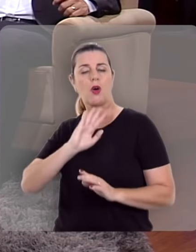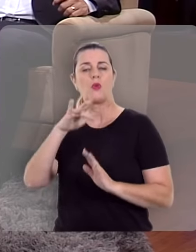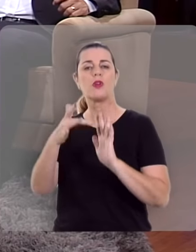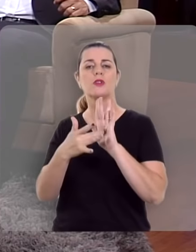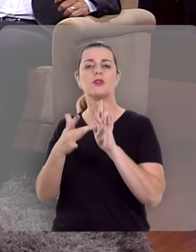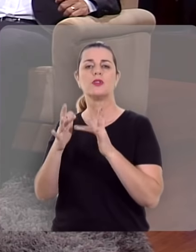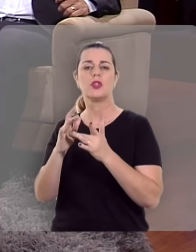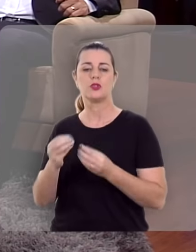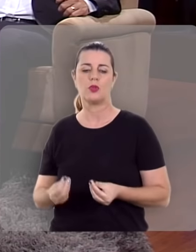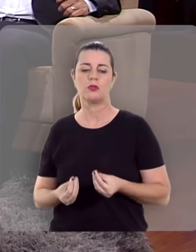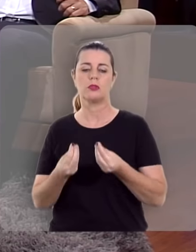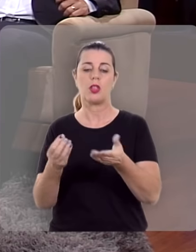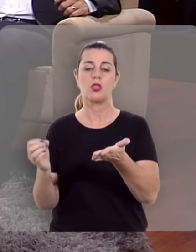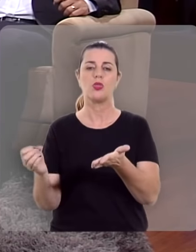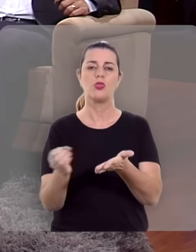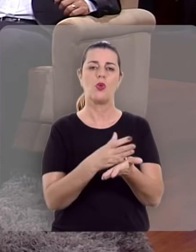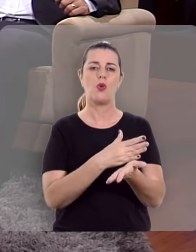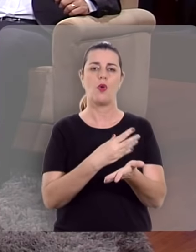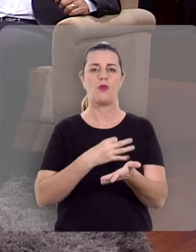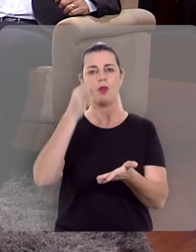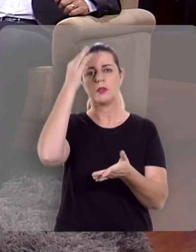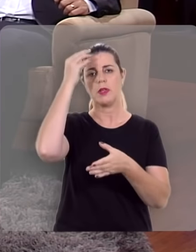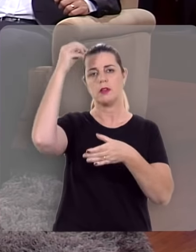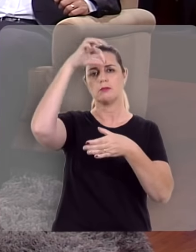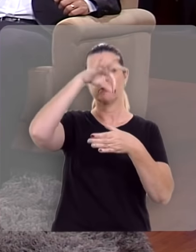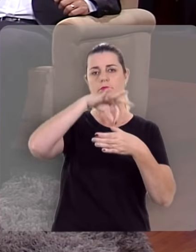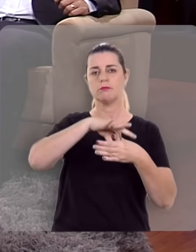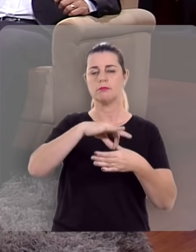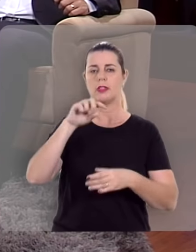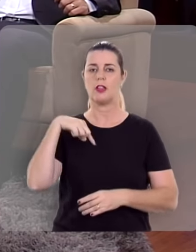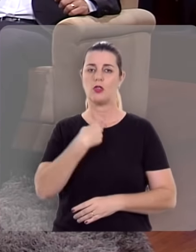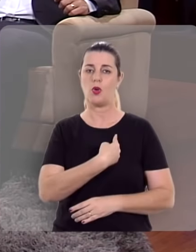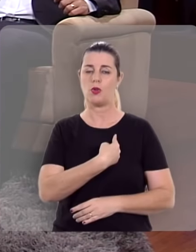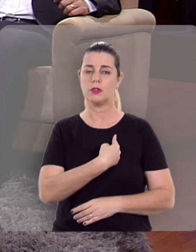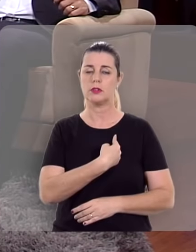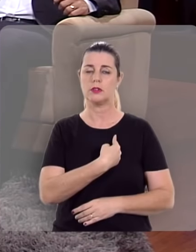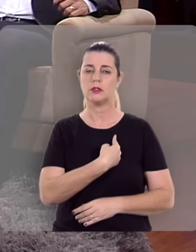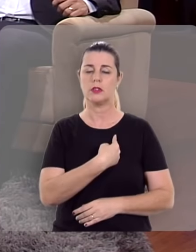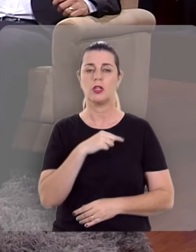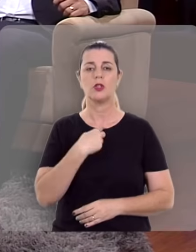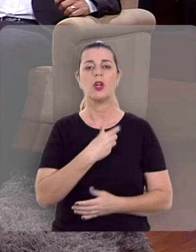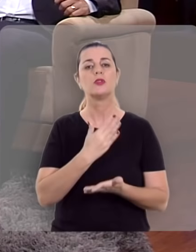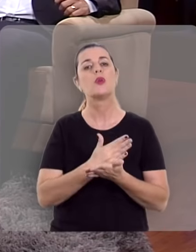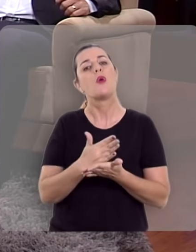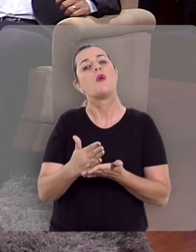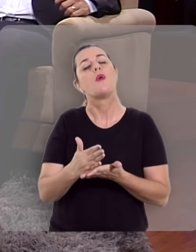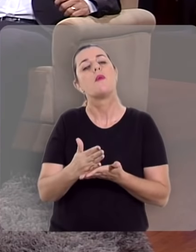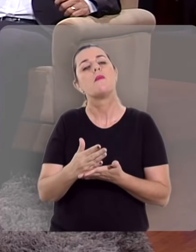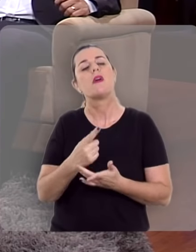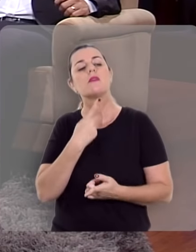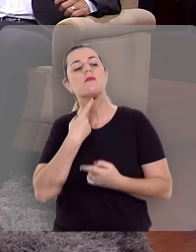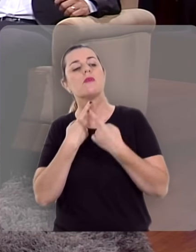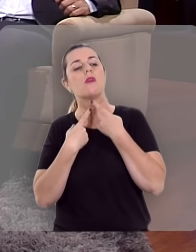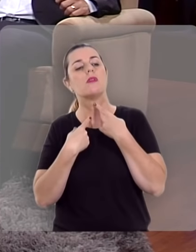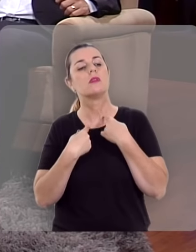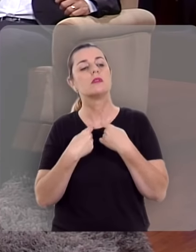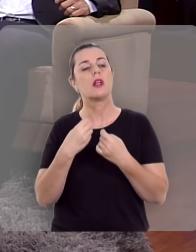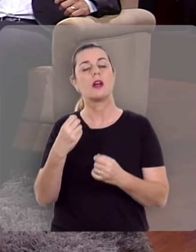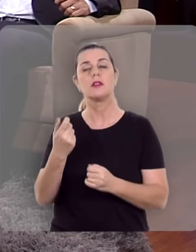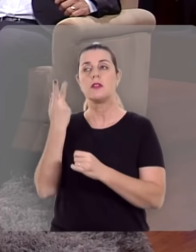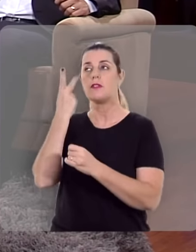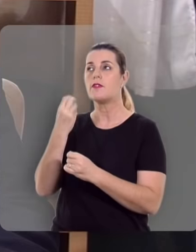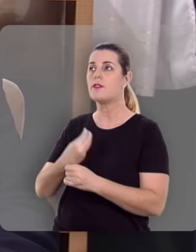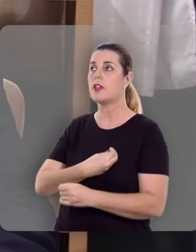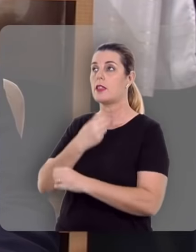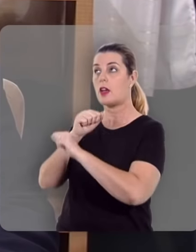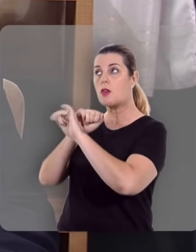natureza e coloca o seu Espírito habitando dentro de nós, então nós começamos a desejar viver para a glória